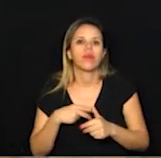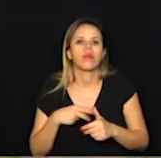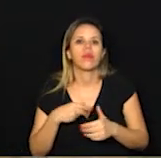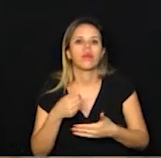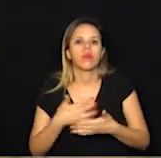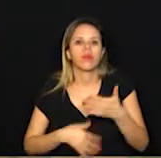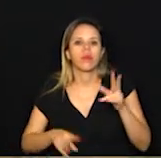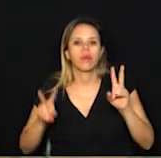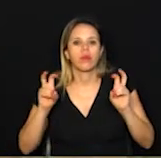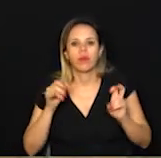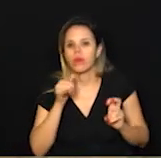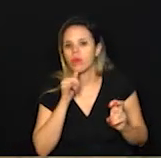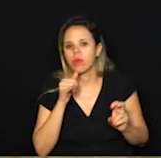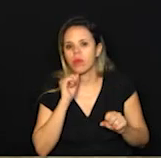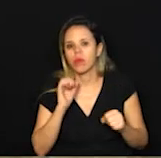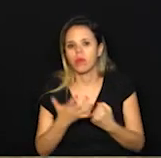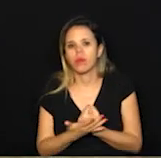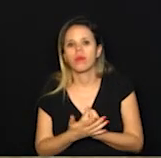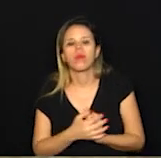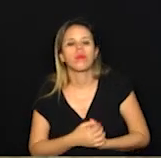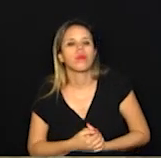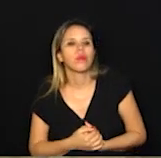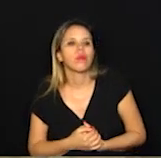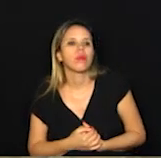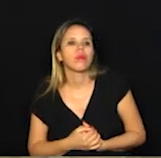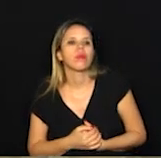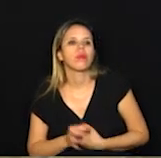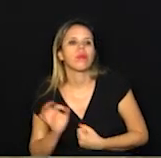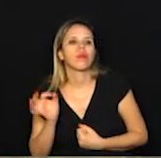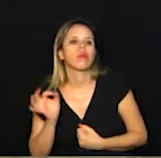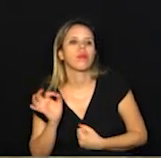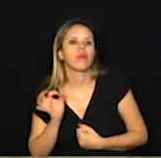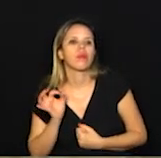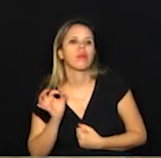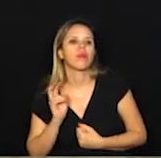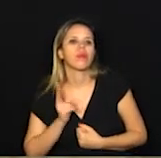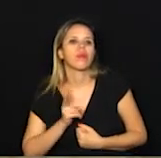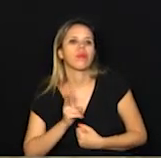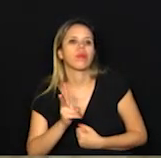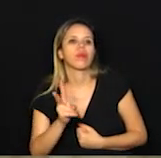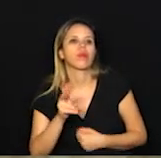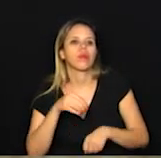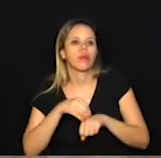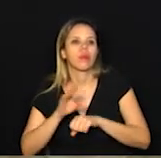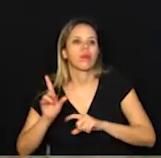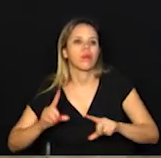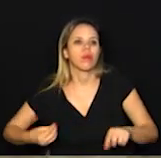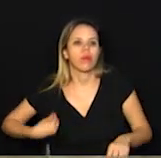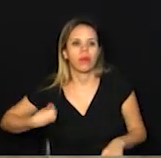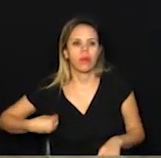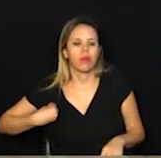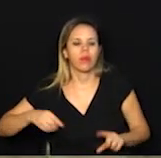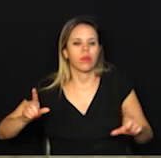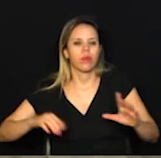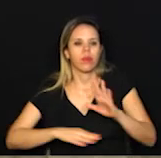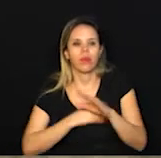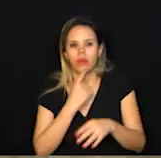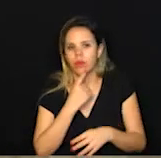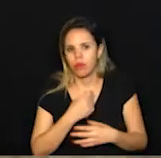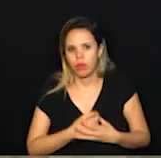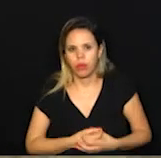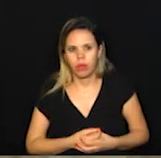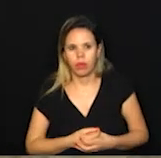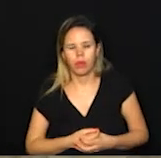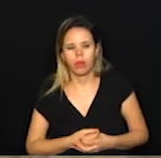no que diz respeito à pandemia da Covid-19. Exatamente, sempre com transmissão ao vivo da TV Câmara